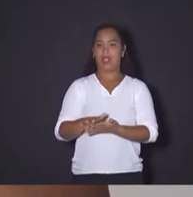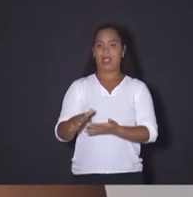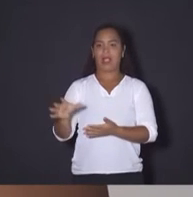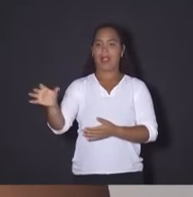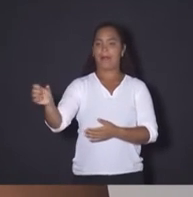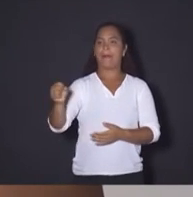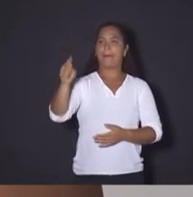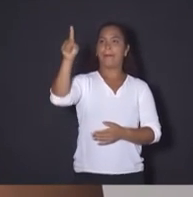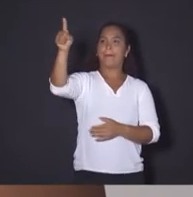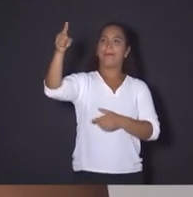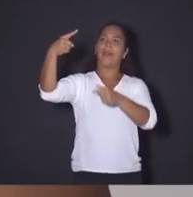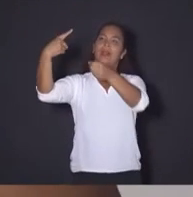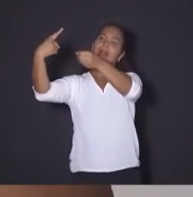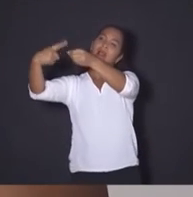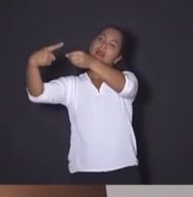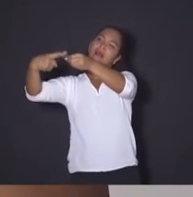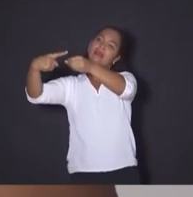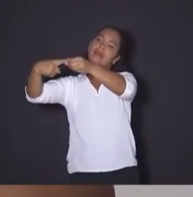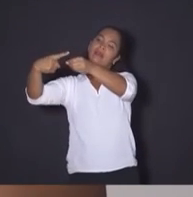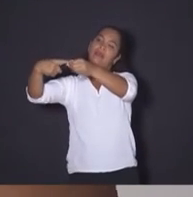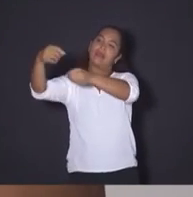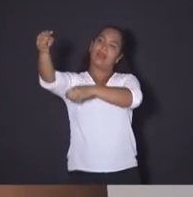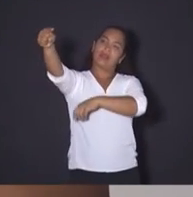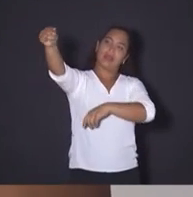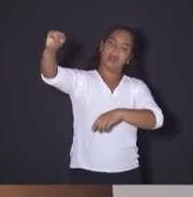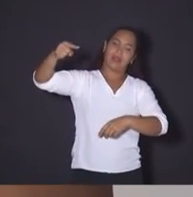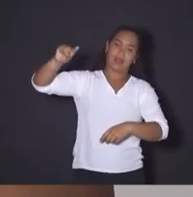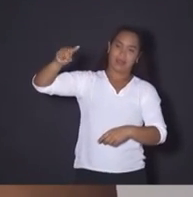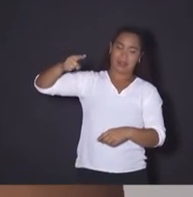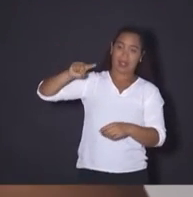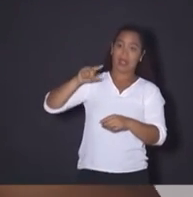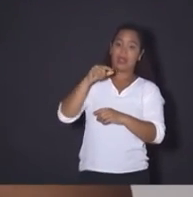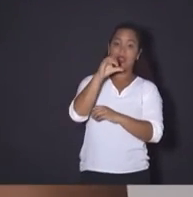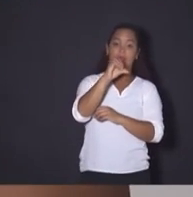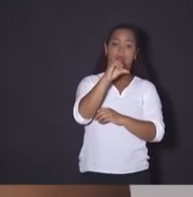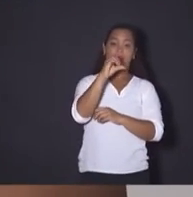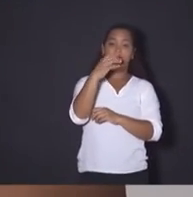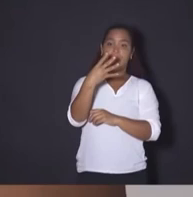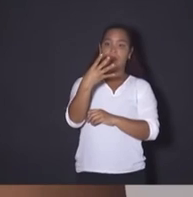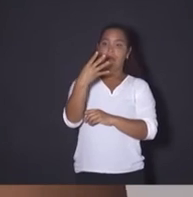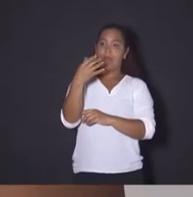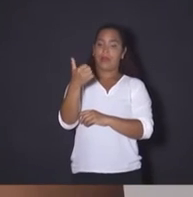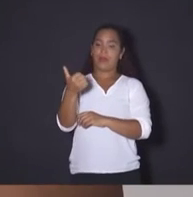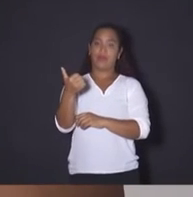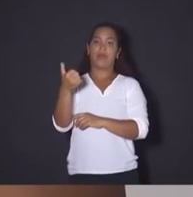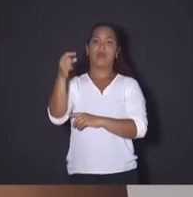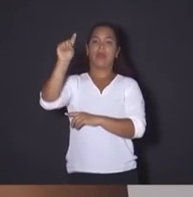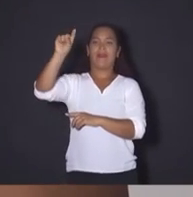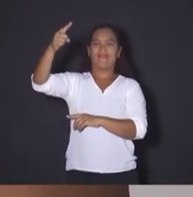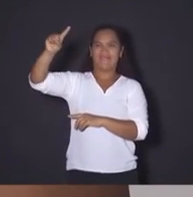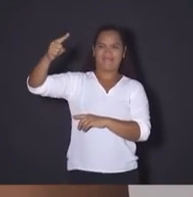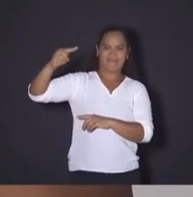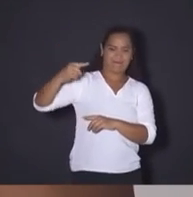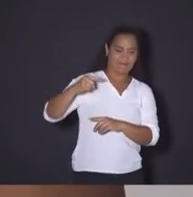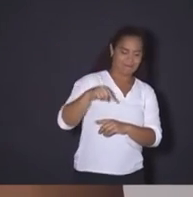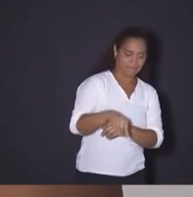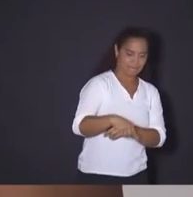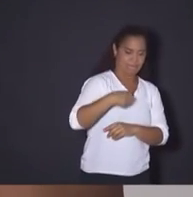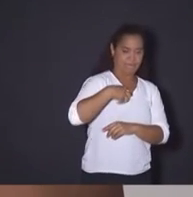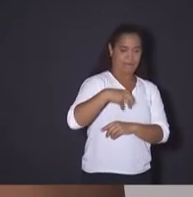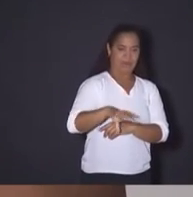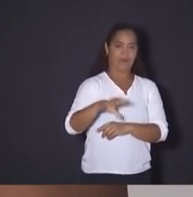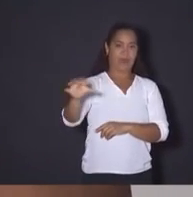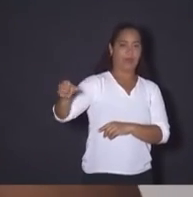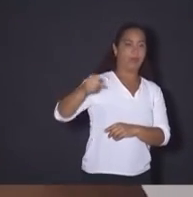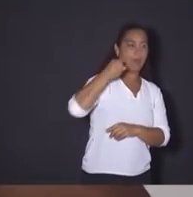de teixeira de freitas a 900 e 14 quilômetros e botar longe da sua família para cumprir a medida